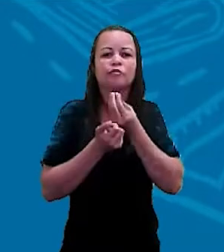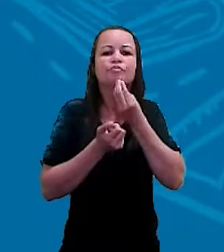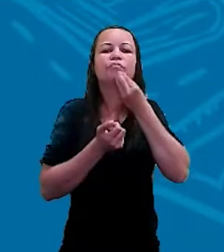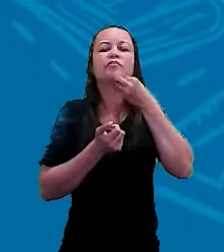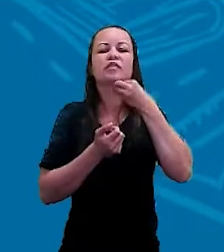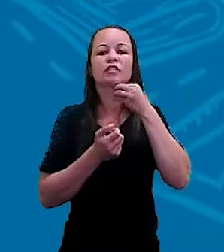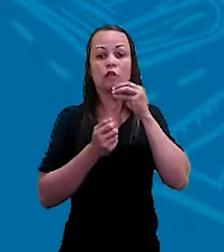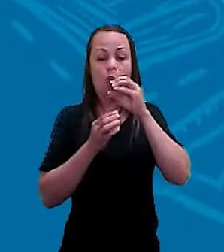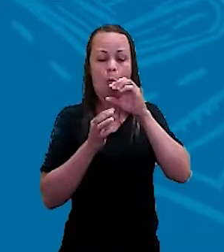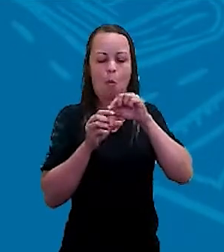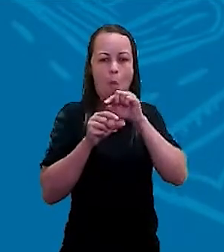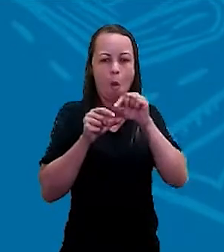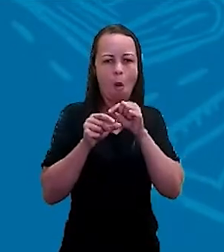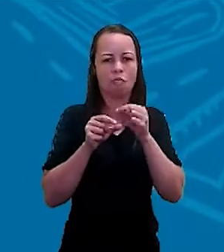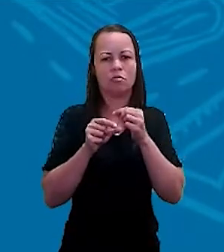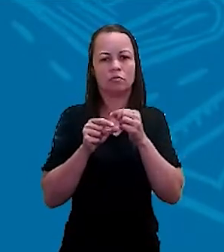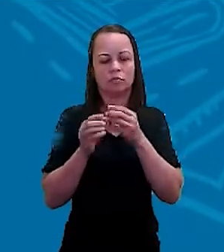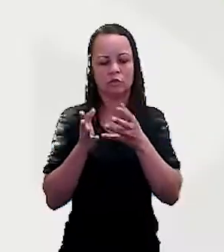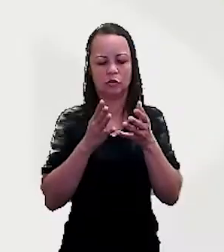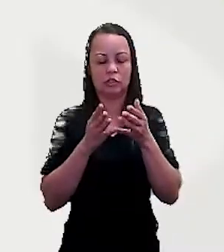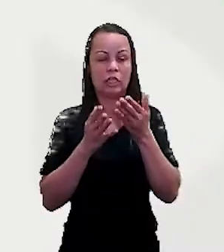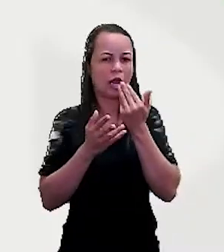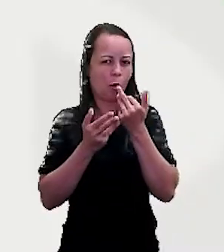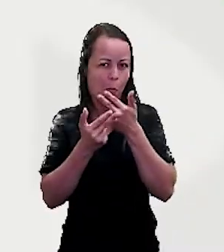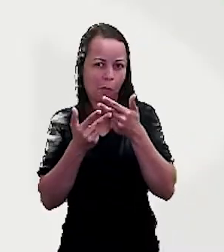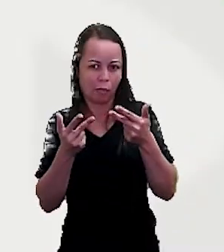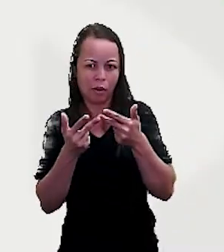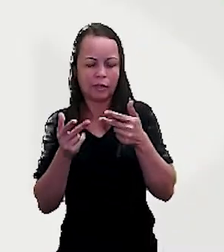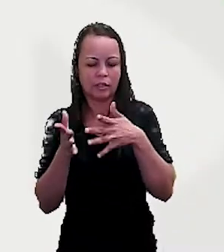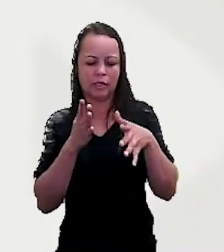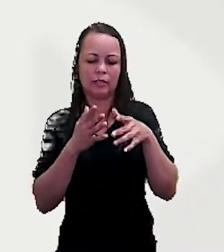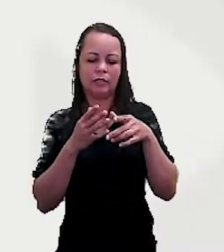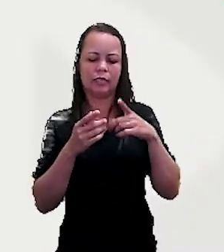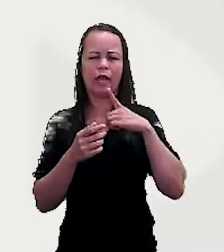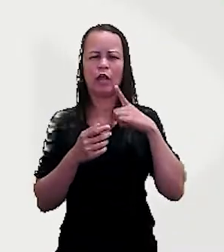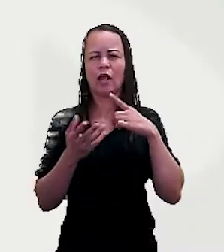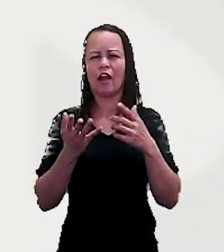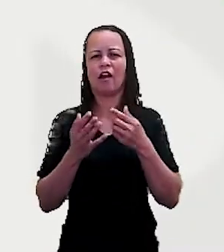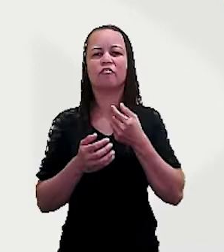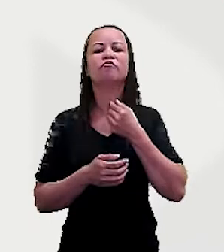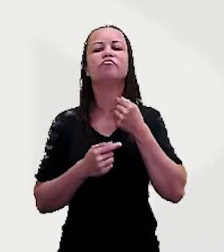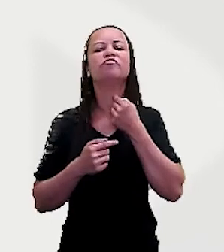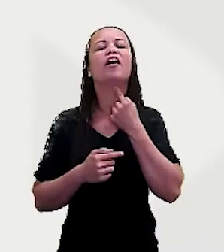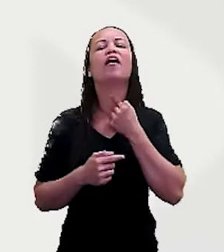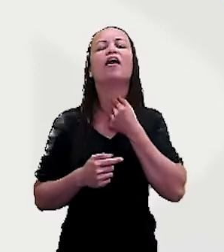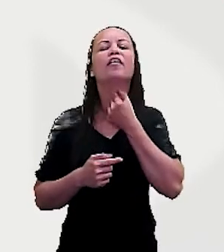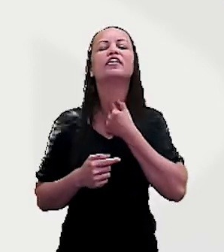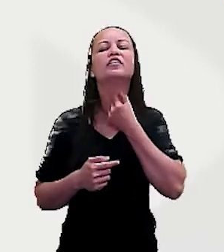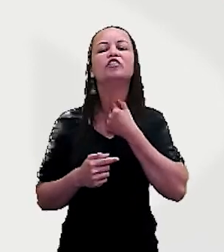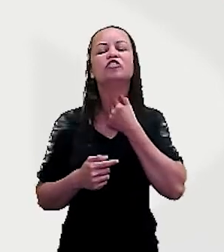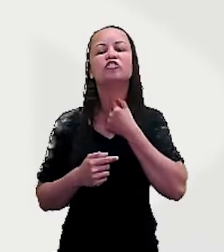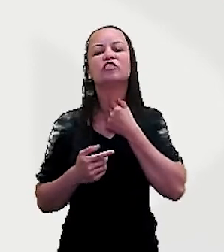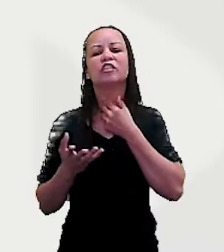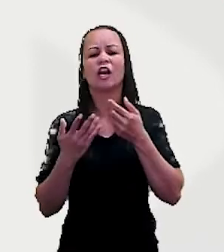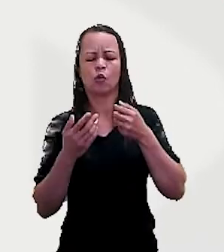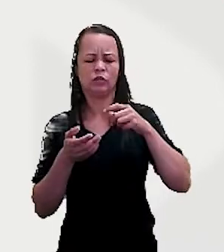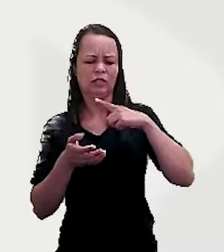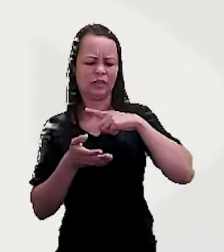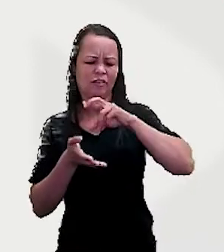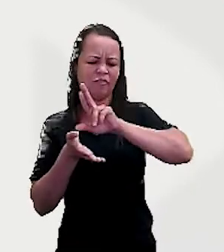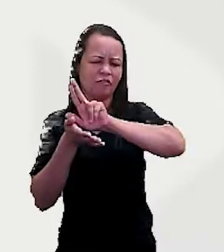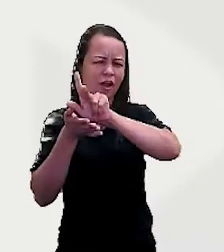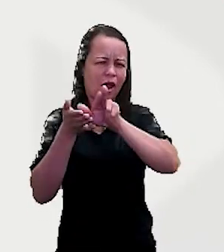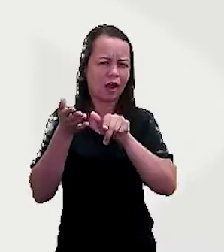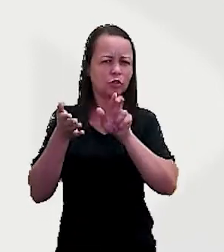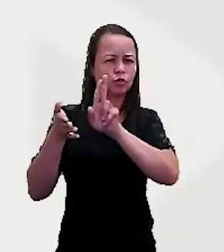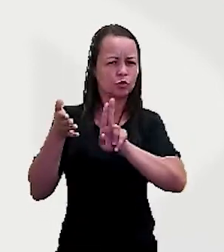gente conhece de uma forma mais técnica de faringe, onde a gente pode dividir ela de nasofaringe, orofaringe